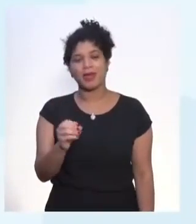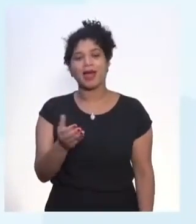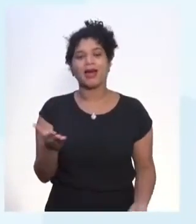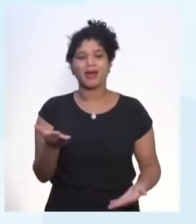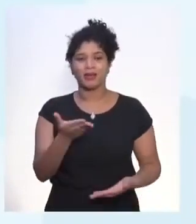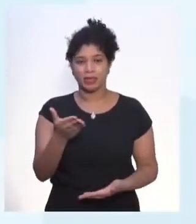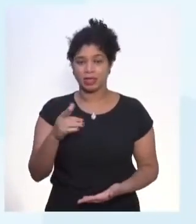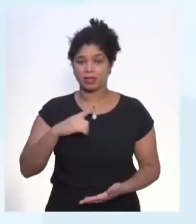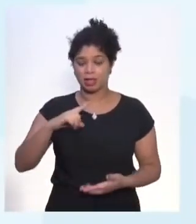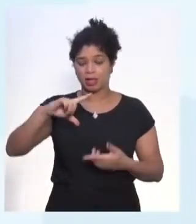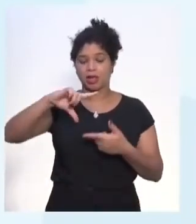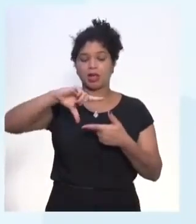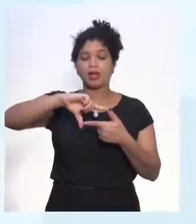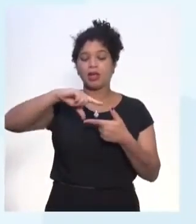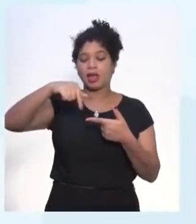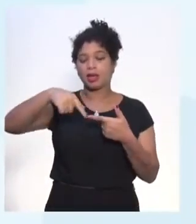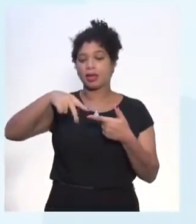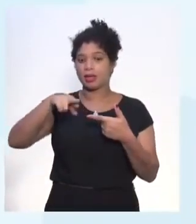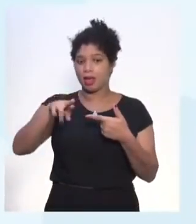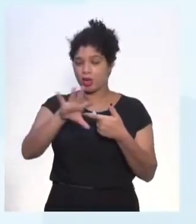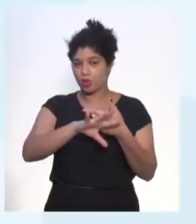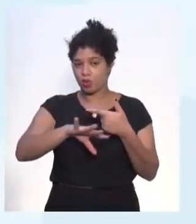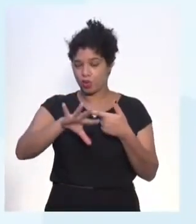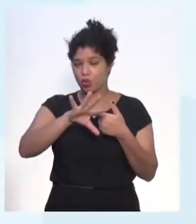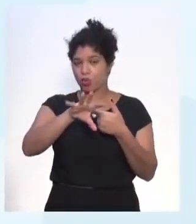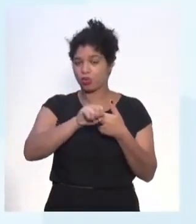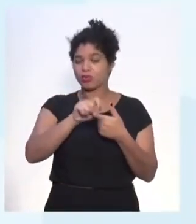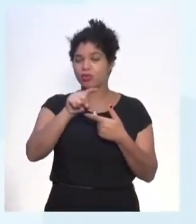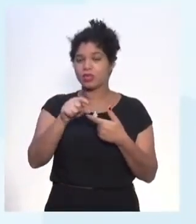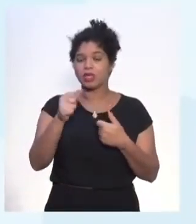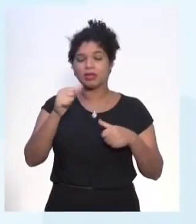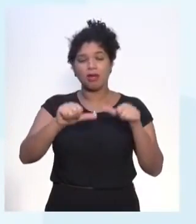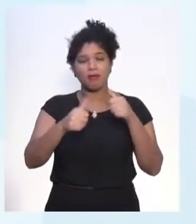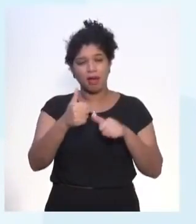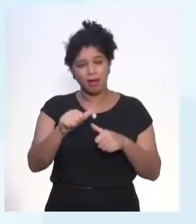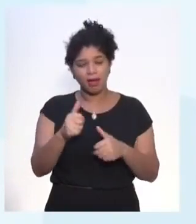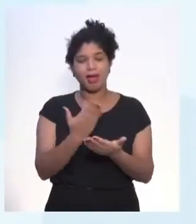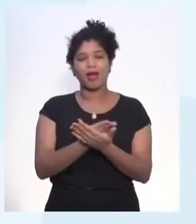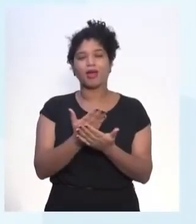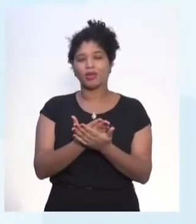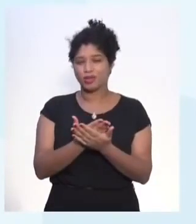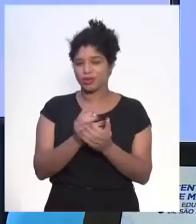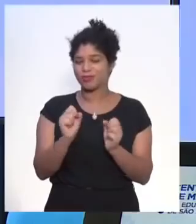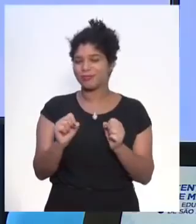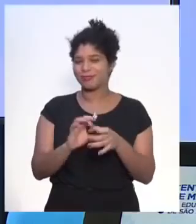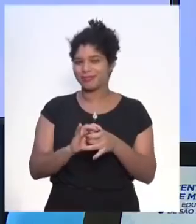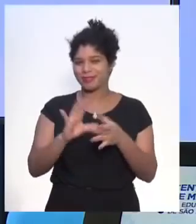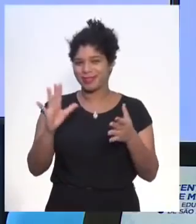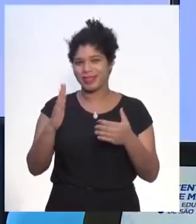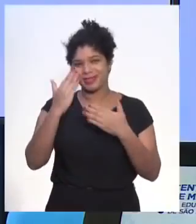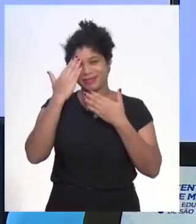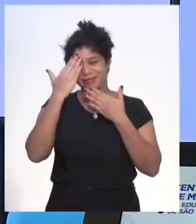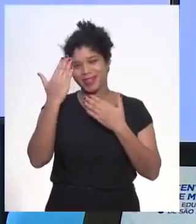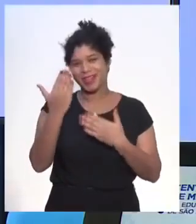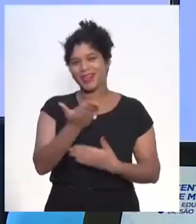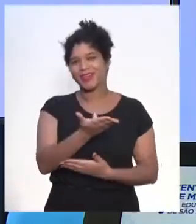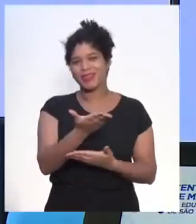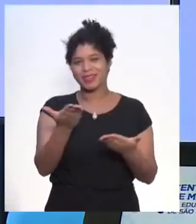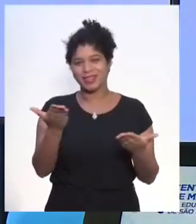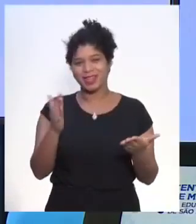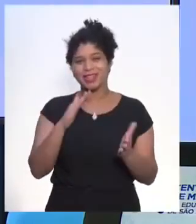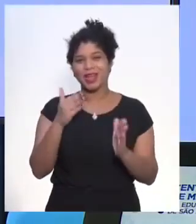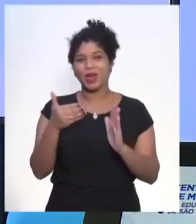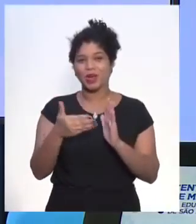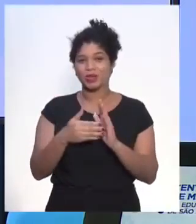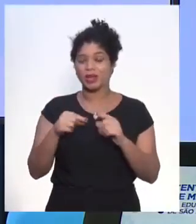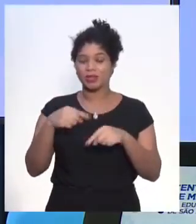seus comentários, sugestões e deixar suas dúvidas também em relação a esta aula de hoje. Muito obrigada a todos vocês.